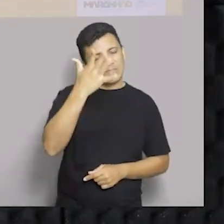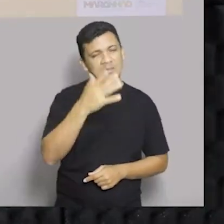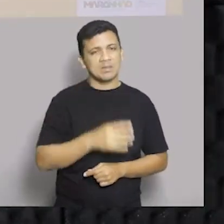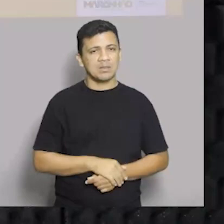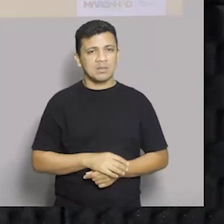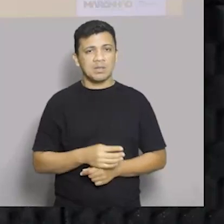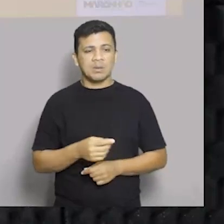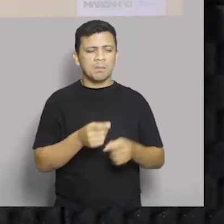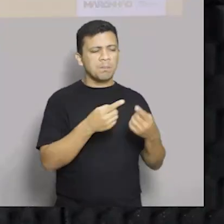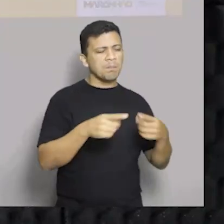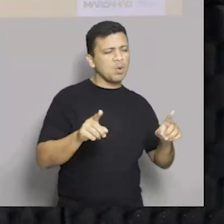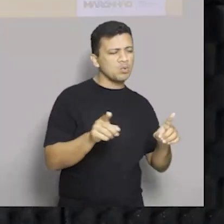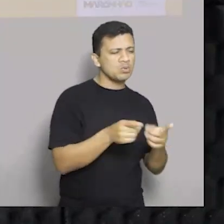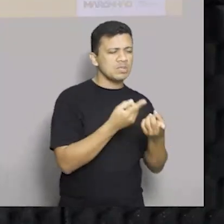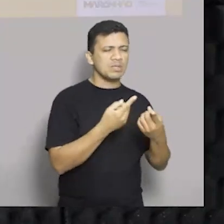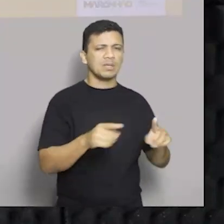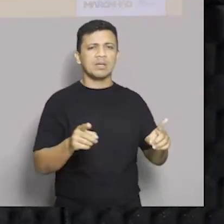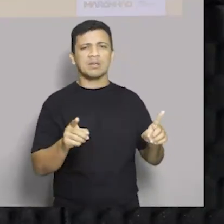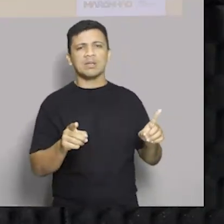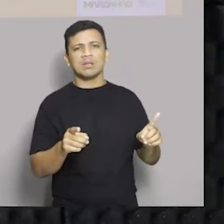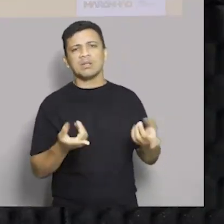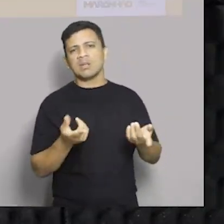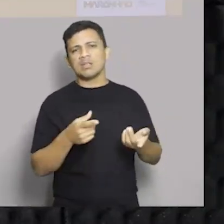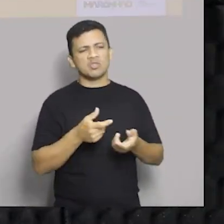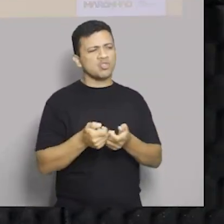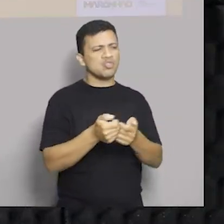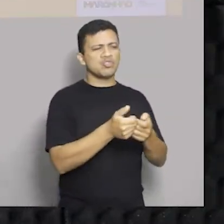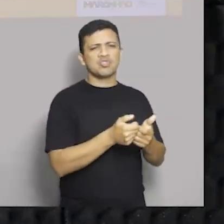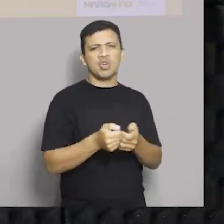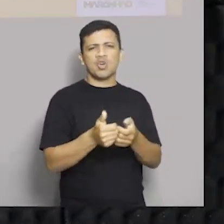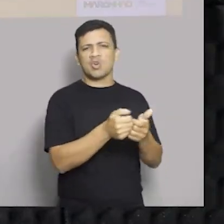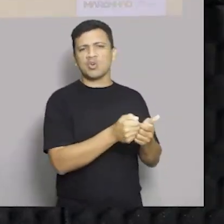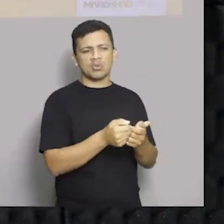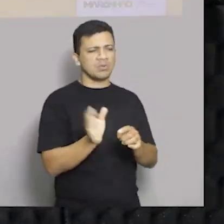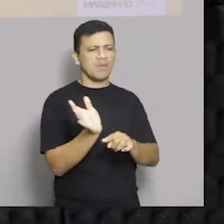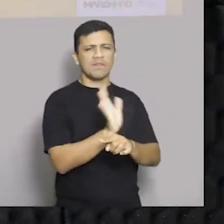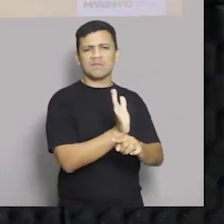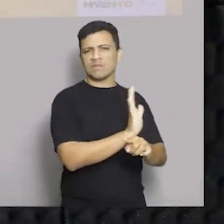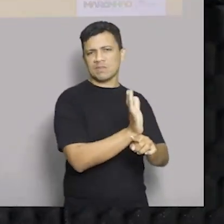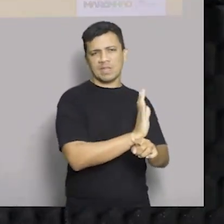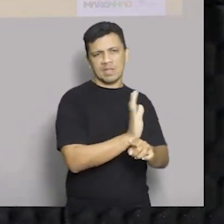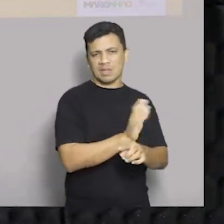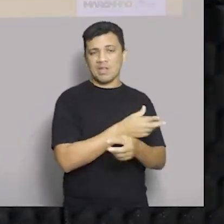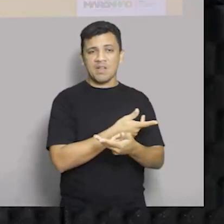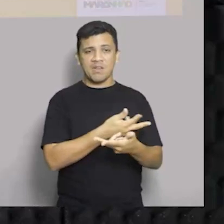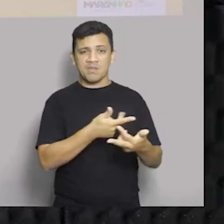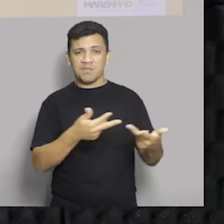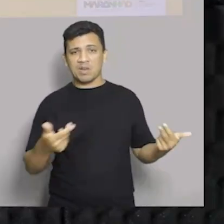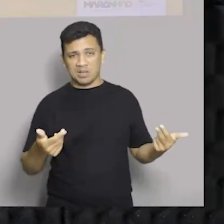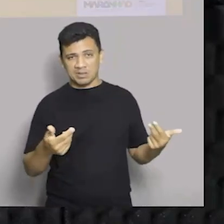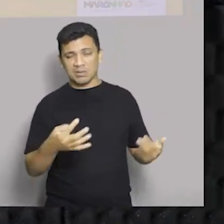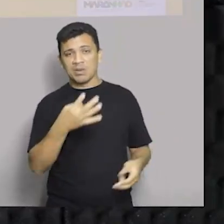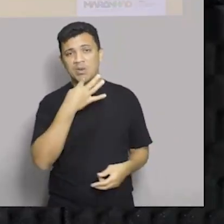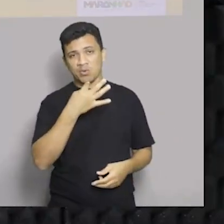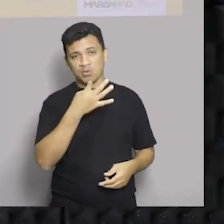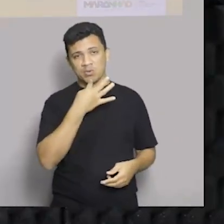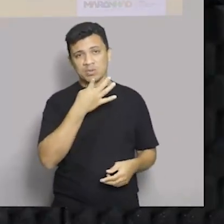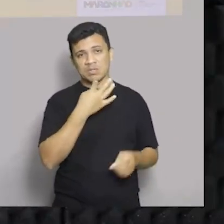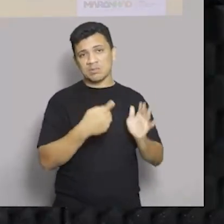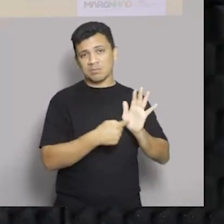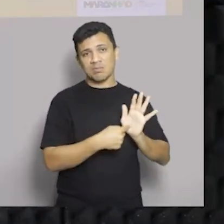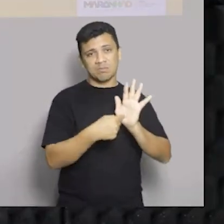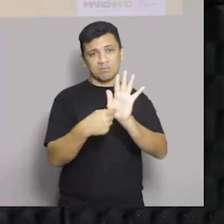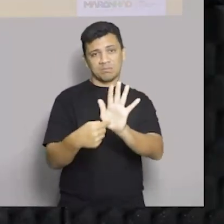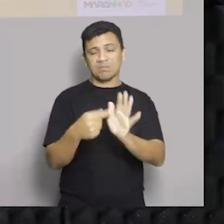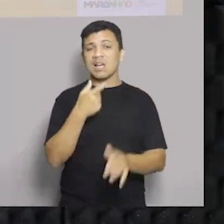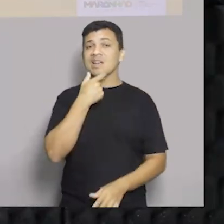conhece pelas músicas, você conhece pelos jogos, pelas séries, por várias formas que o inglês se apresenta no nosso